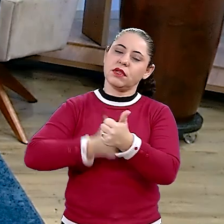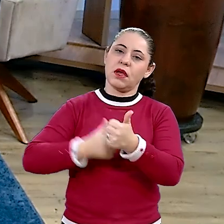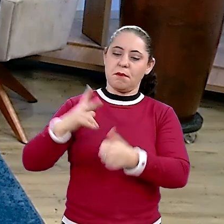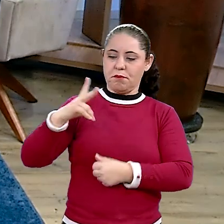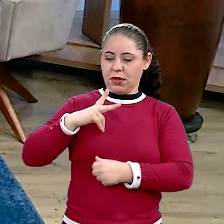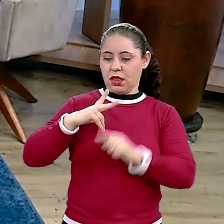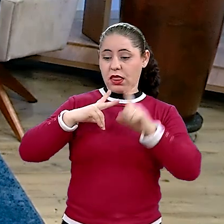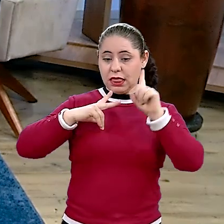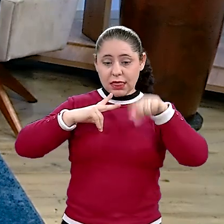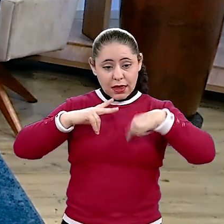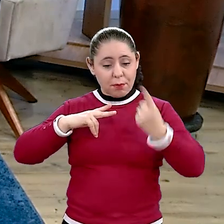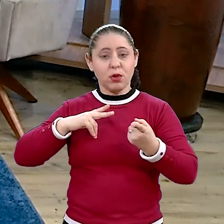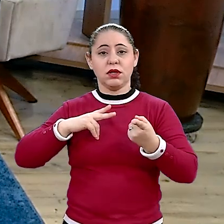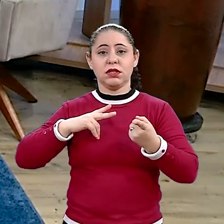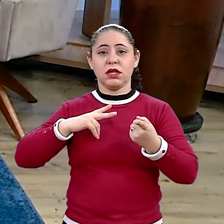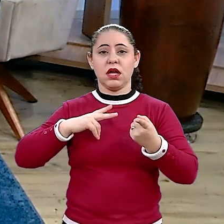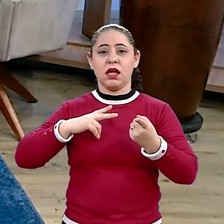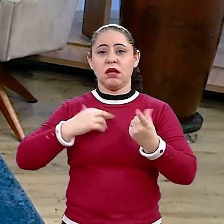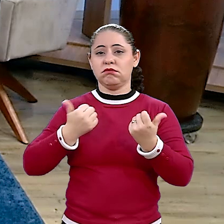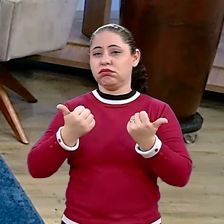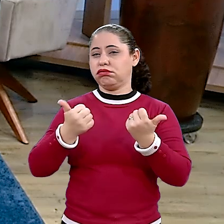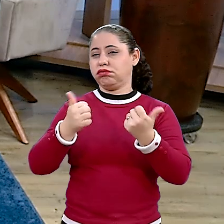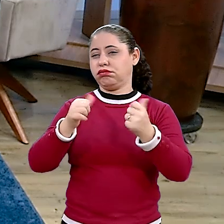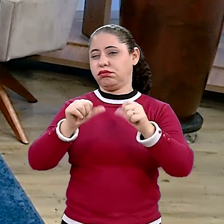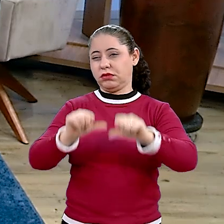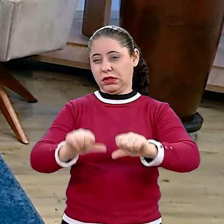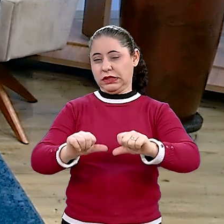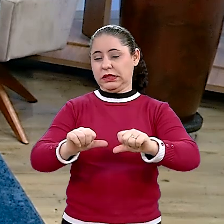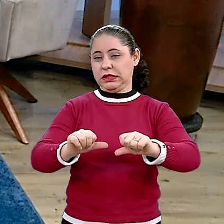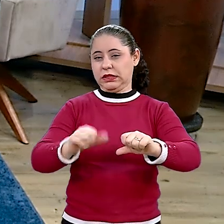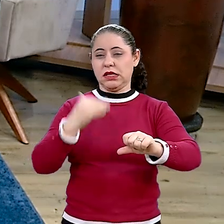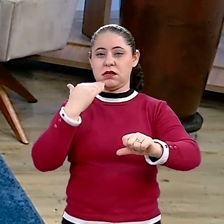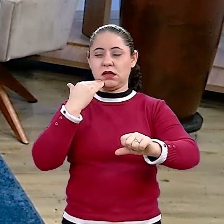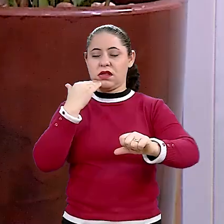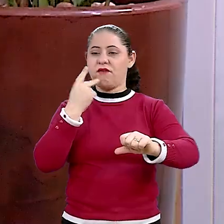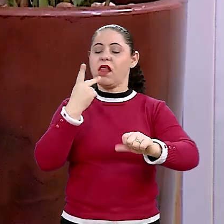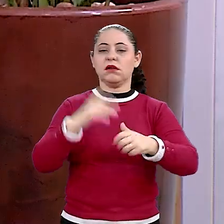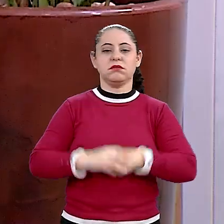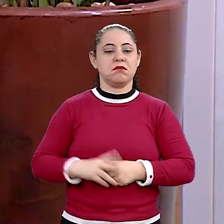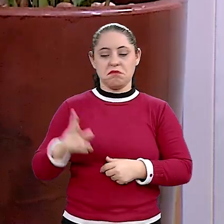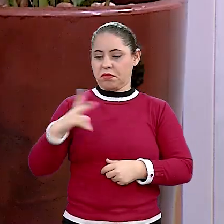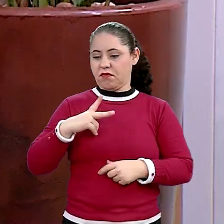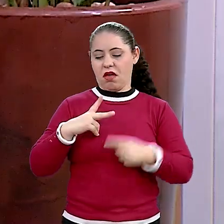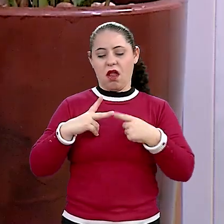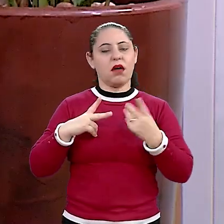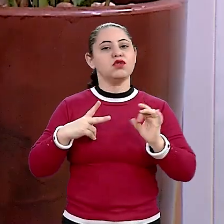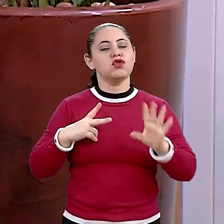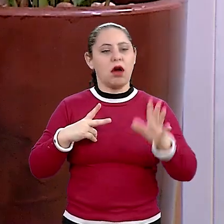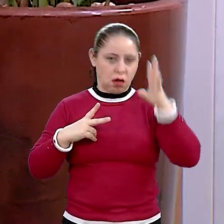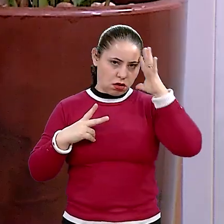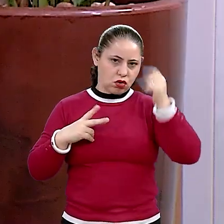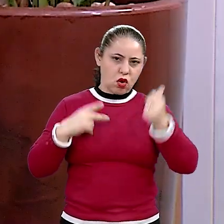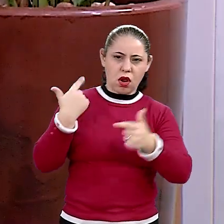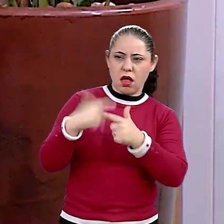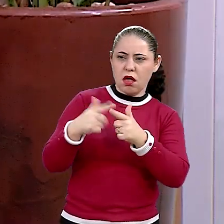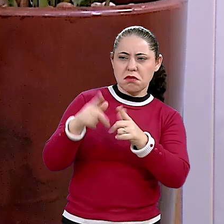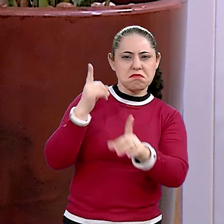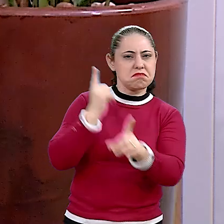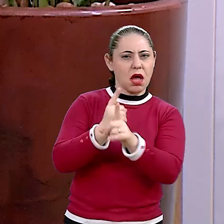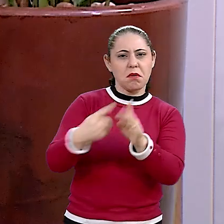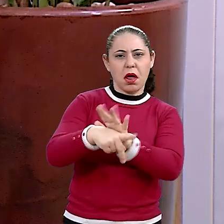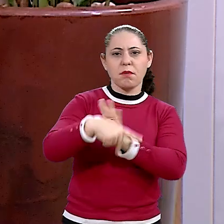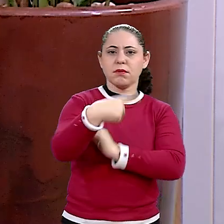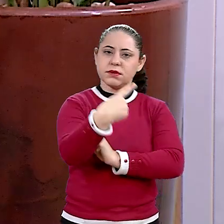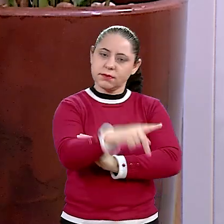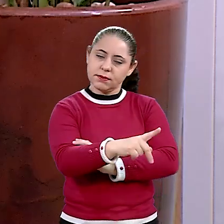do privado, depois que eles sucatearam um negócio dessa magnitude e falar assim, privado, encontre a solução sozinho